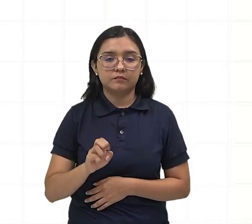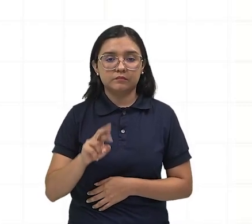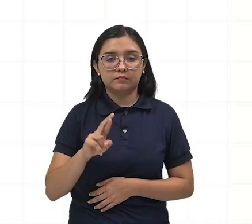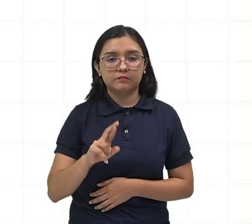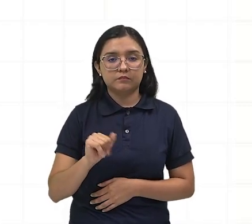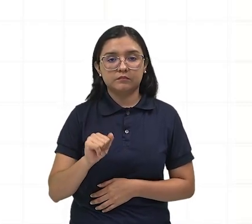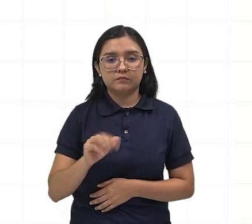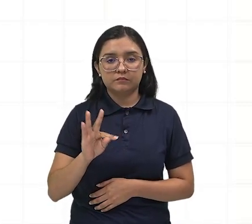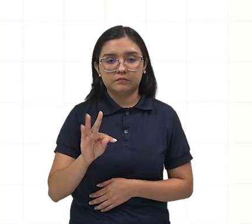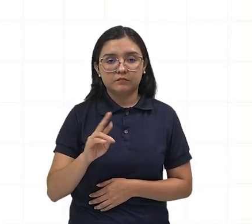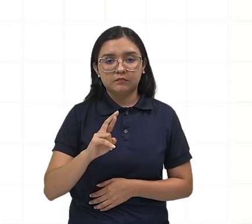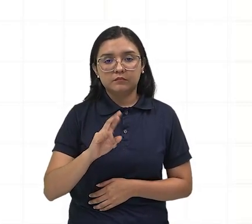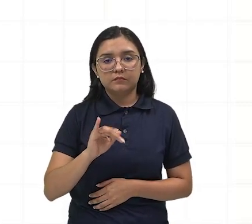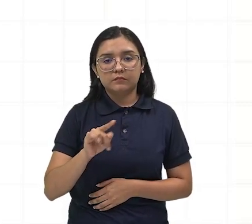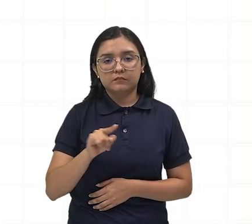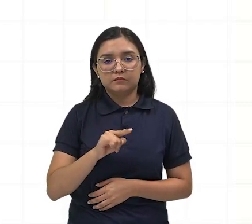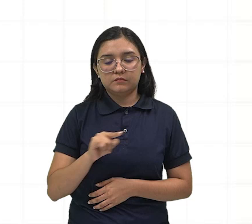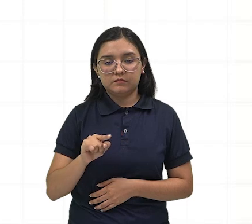geratriz.